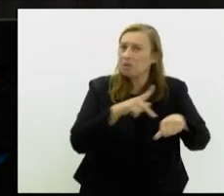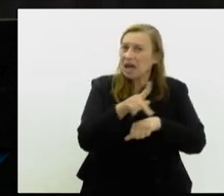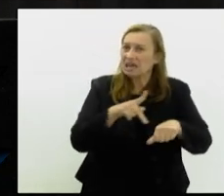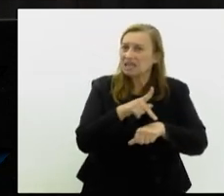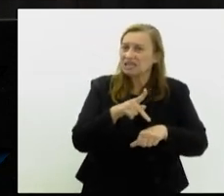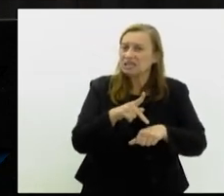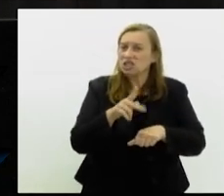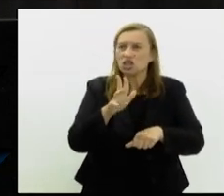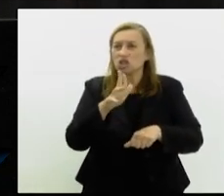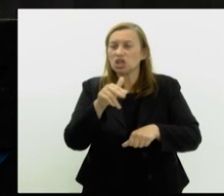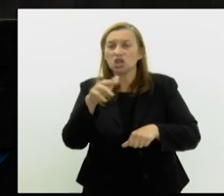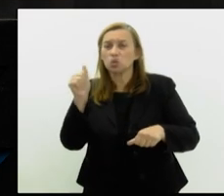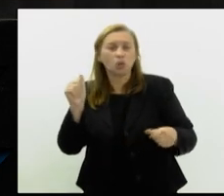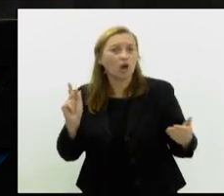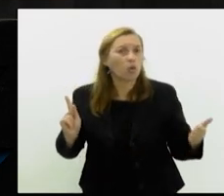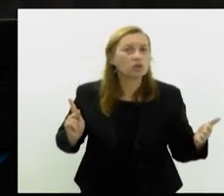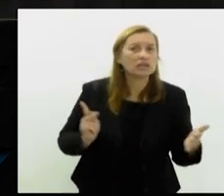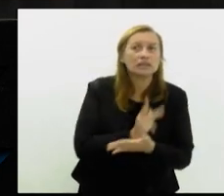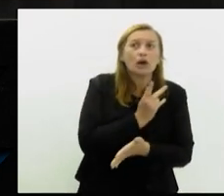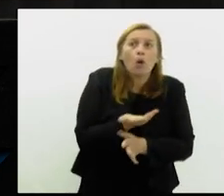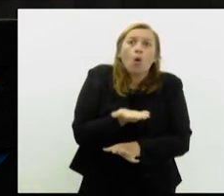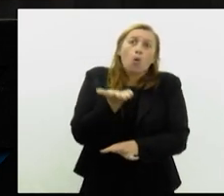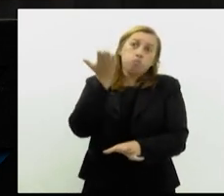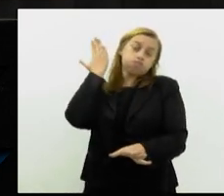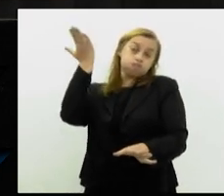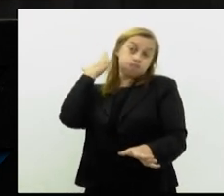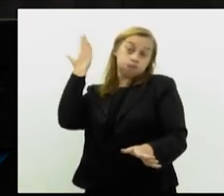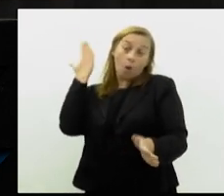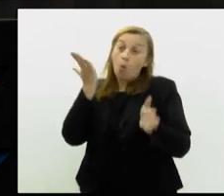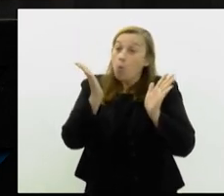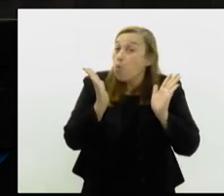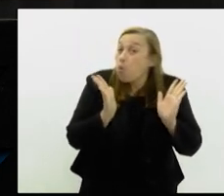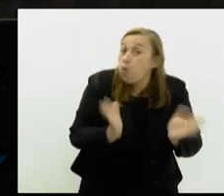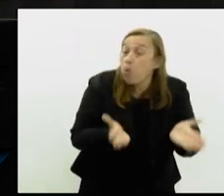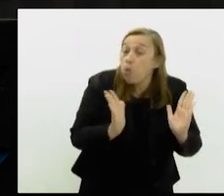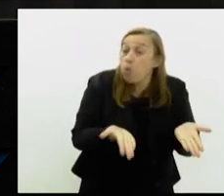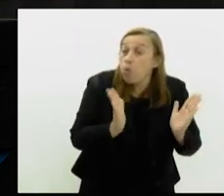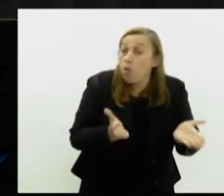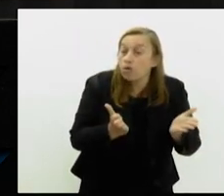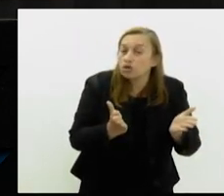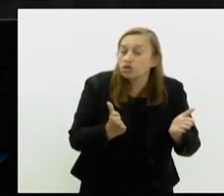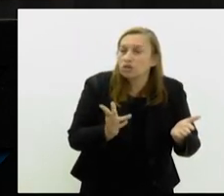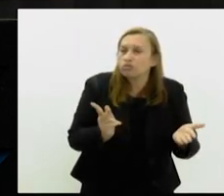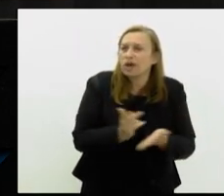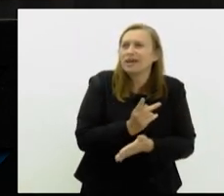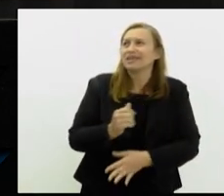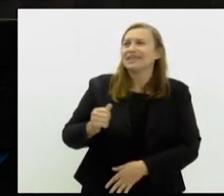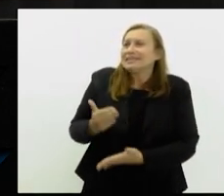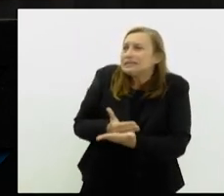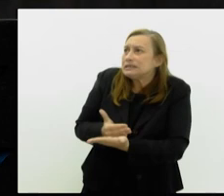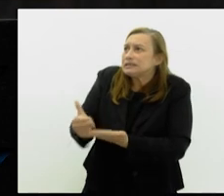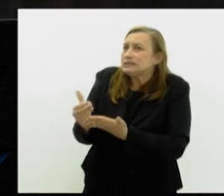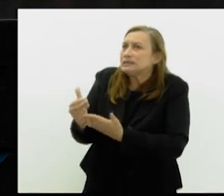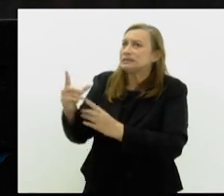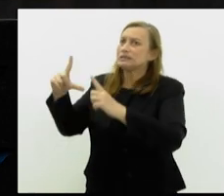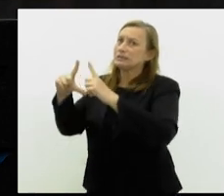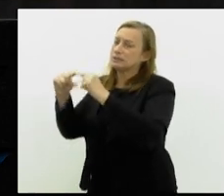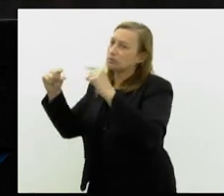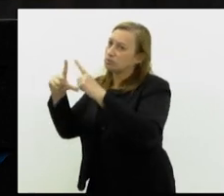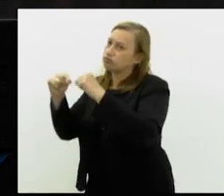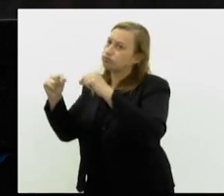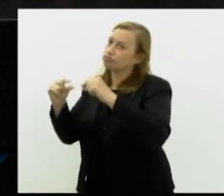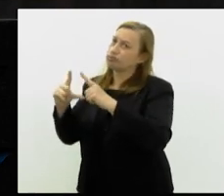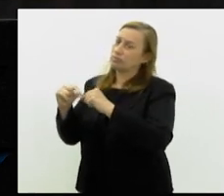alimentou esse antissemitismo que está sendo alimentado partindo de Brasília partindo da presidência da